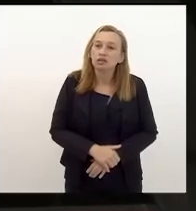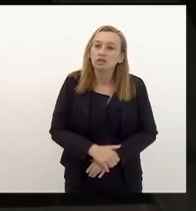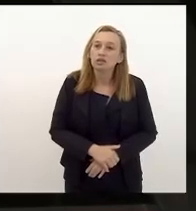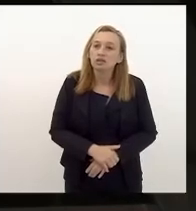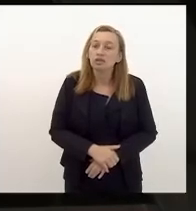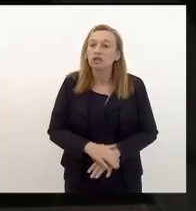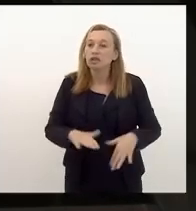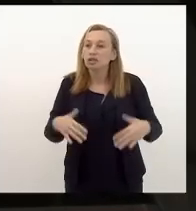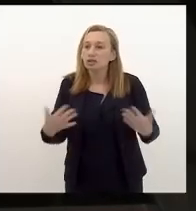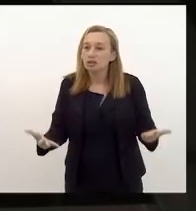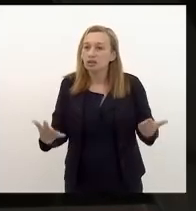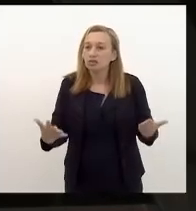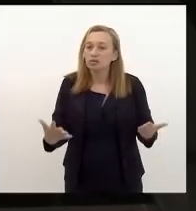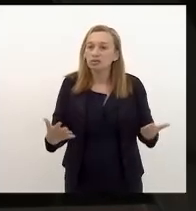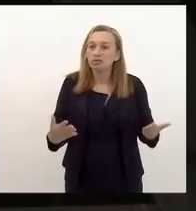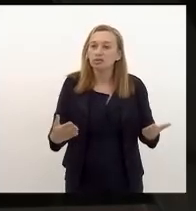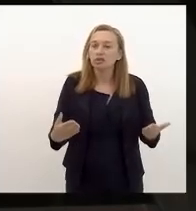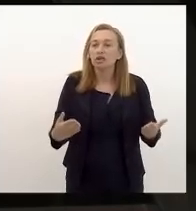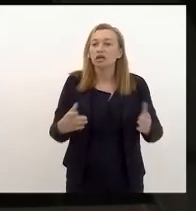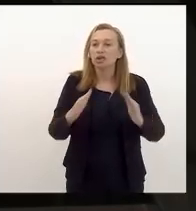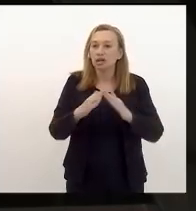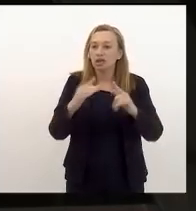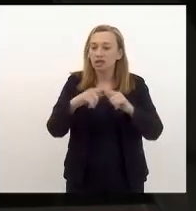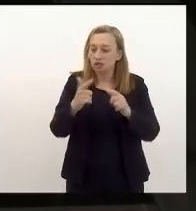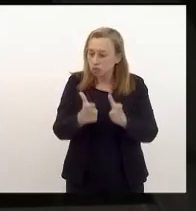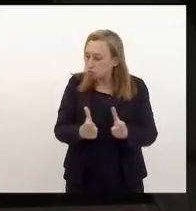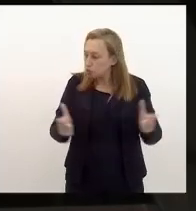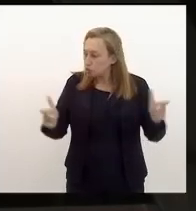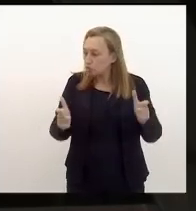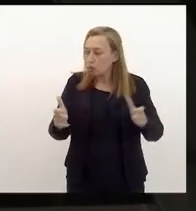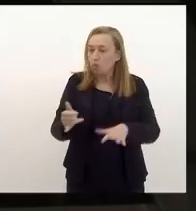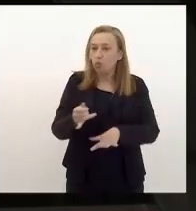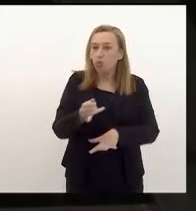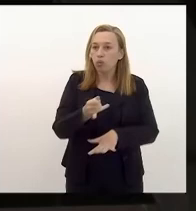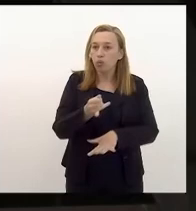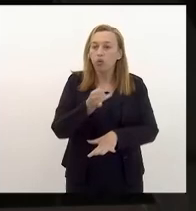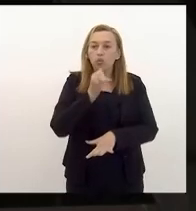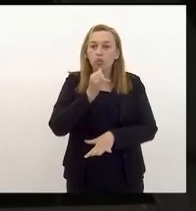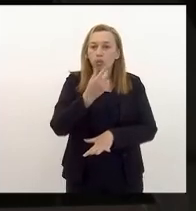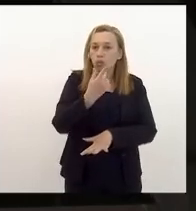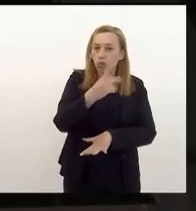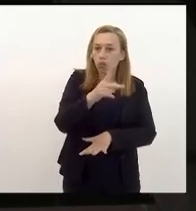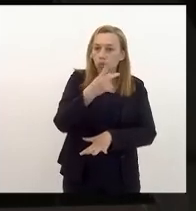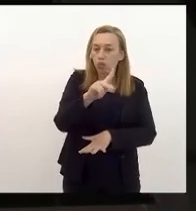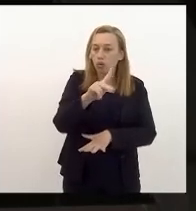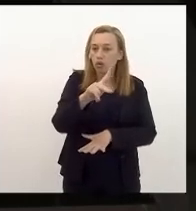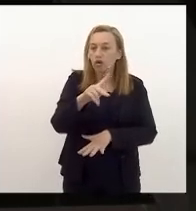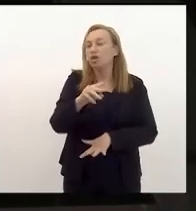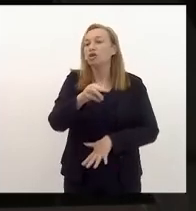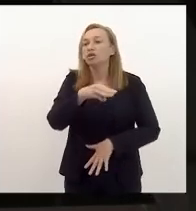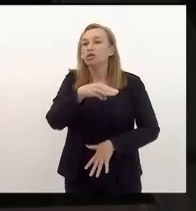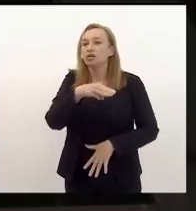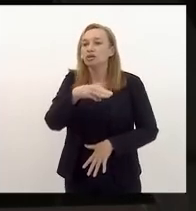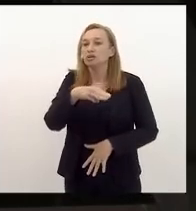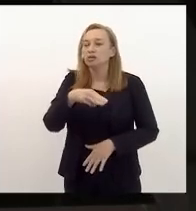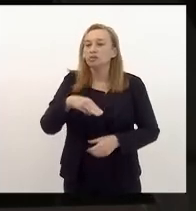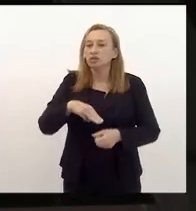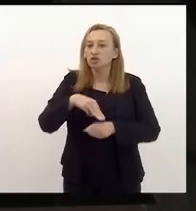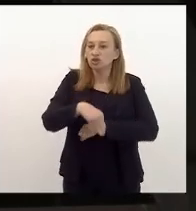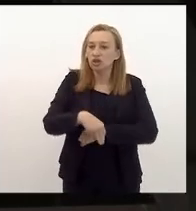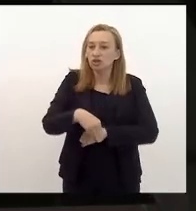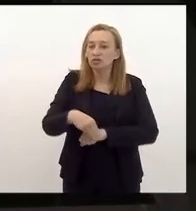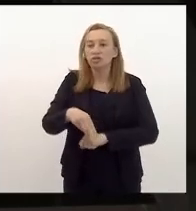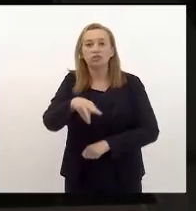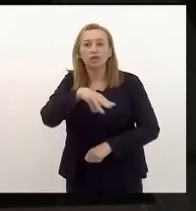então se tornaram mega igrejas. Sendo um exemplo delas, o Ministério de Madureira, a Assembleia de Deus